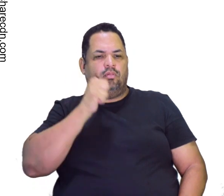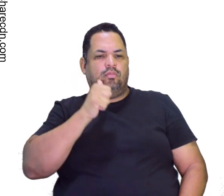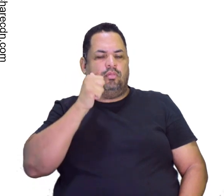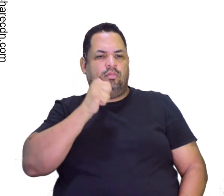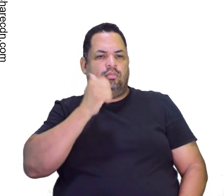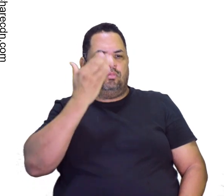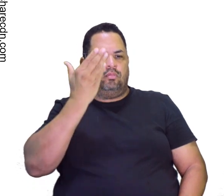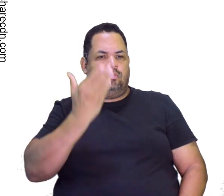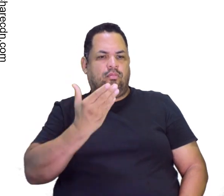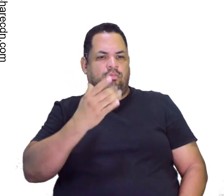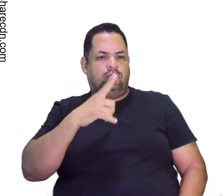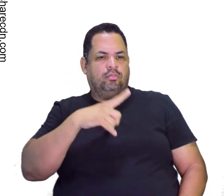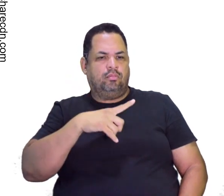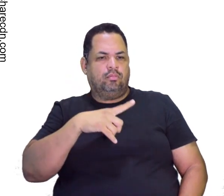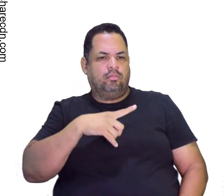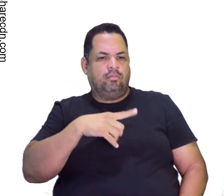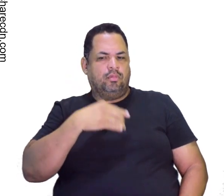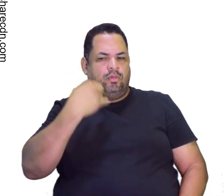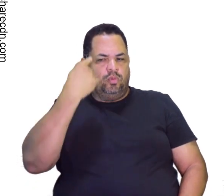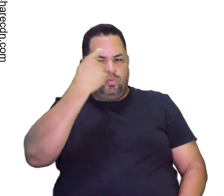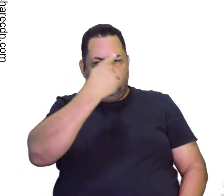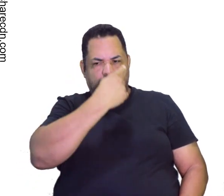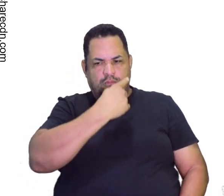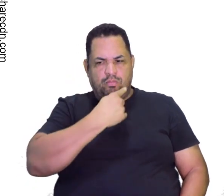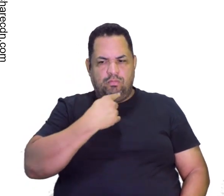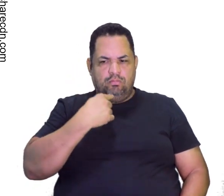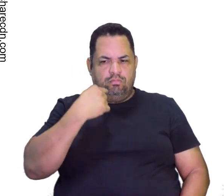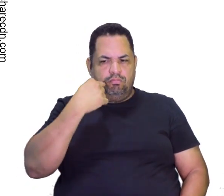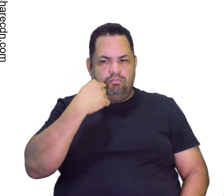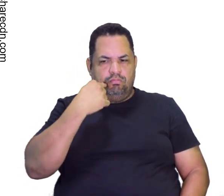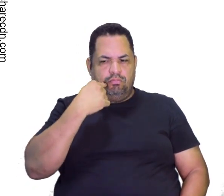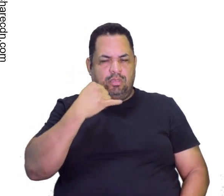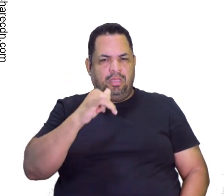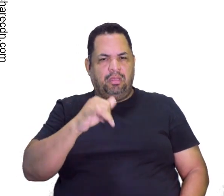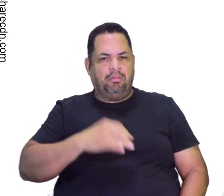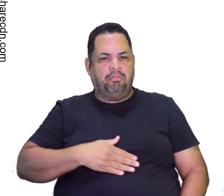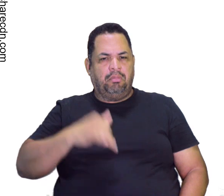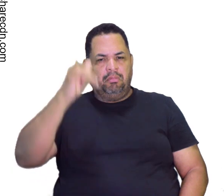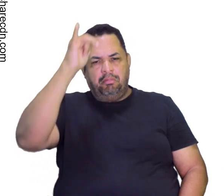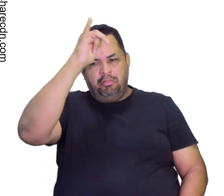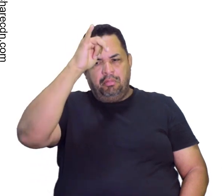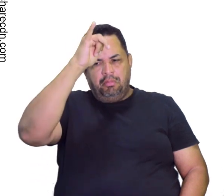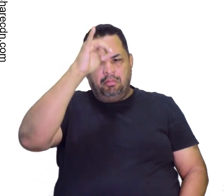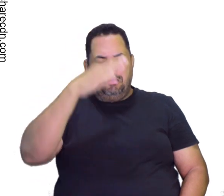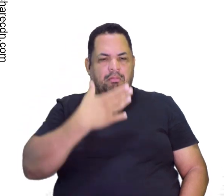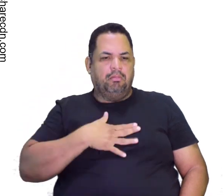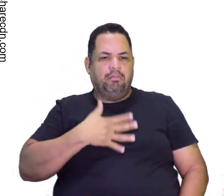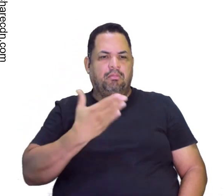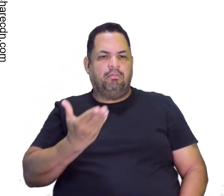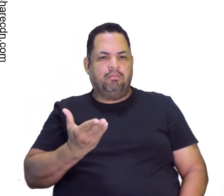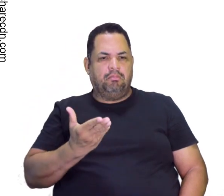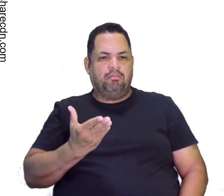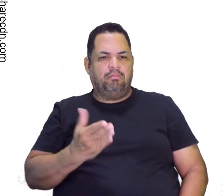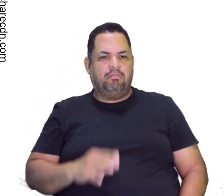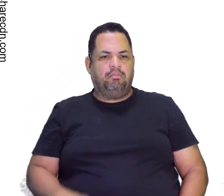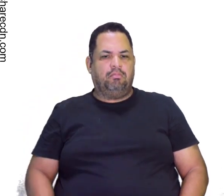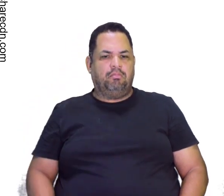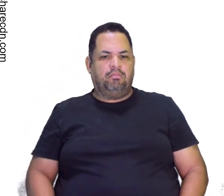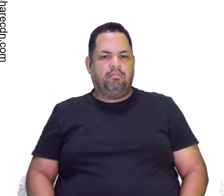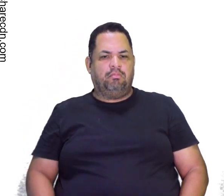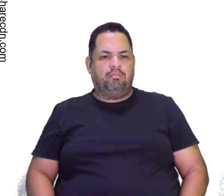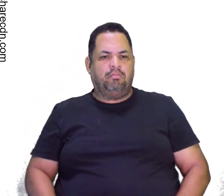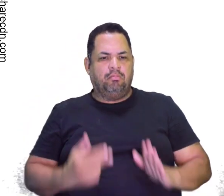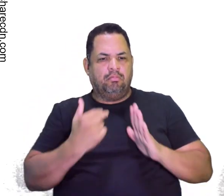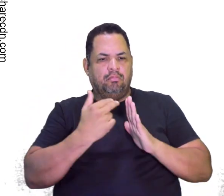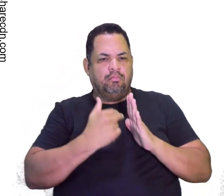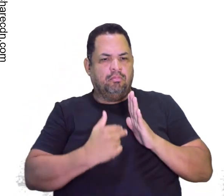feminina e tem uma cara assim né uma cara meio abobalhada Mas você vê também que os